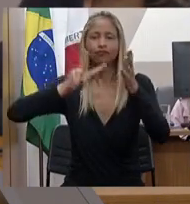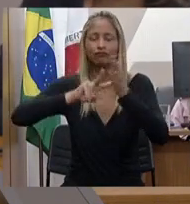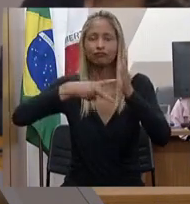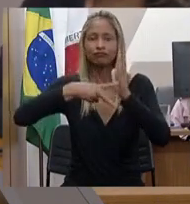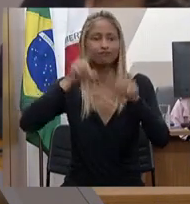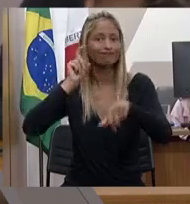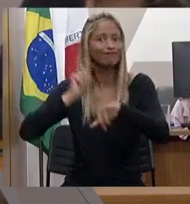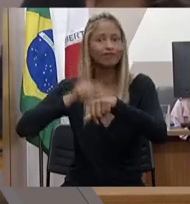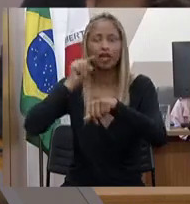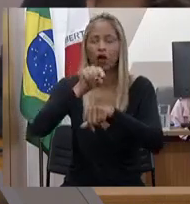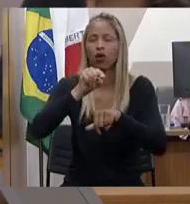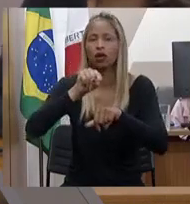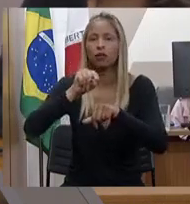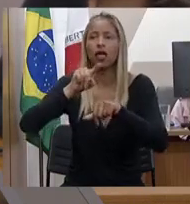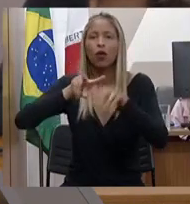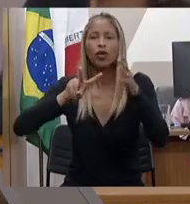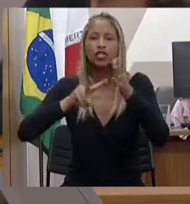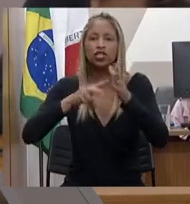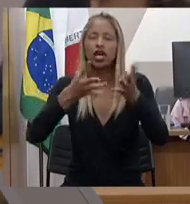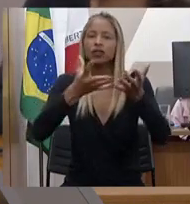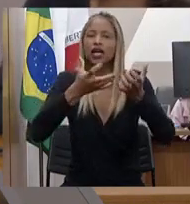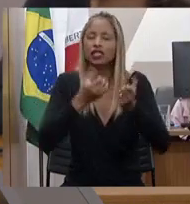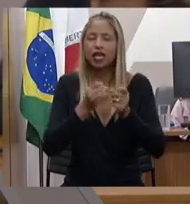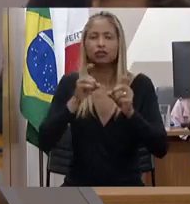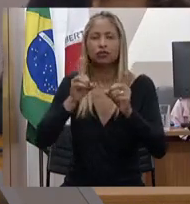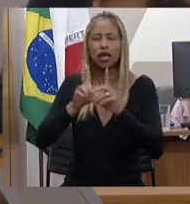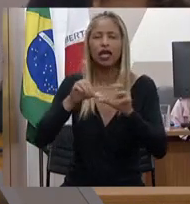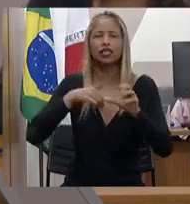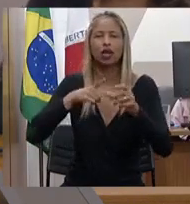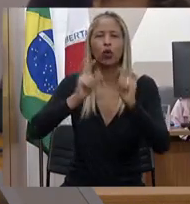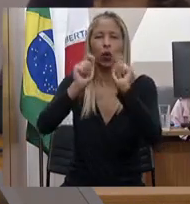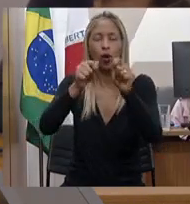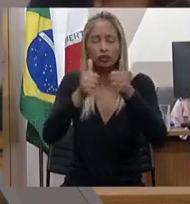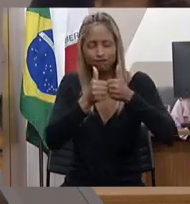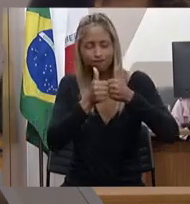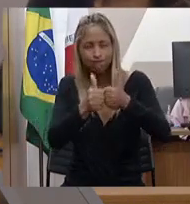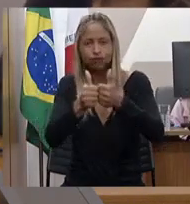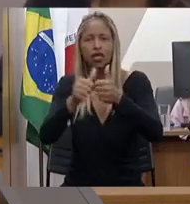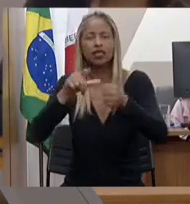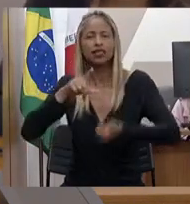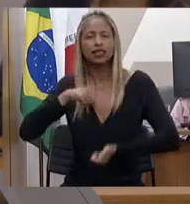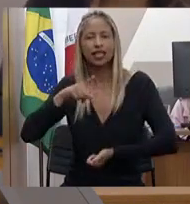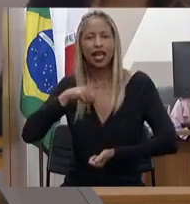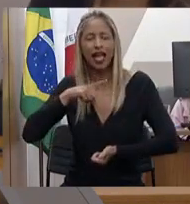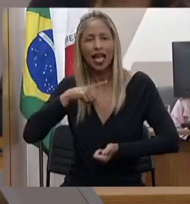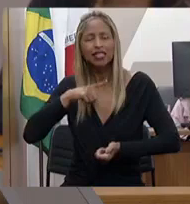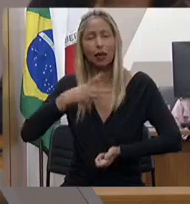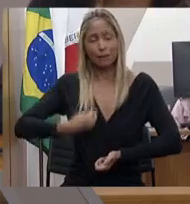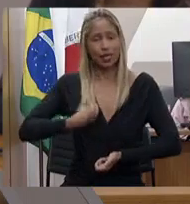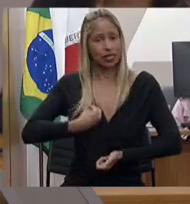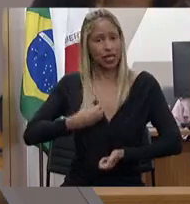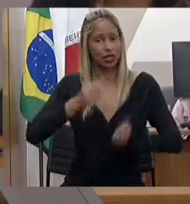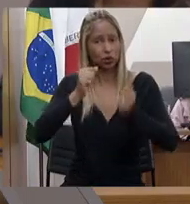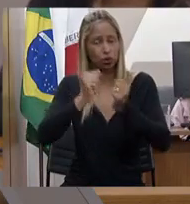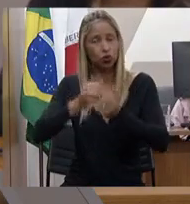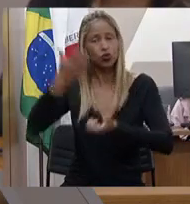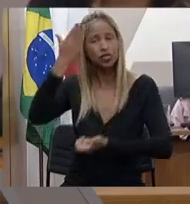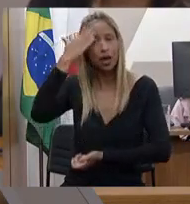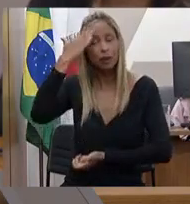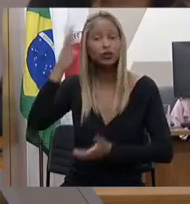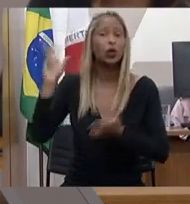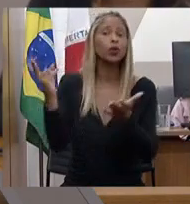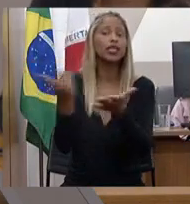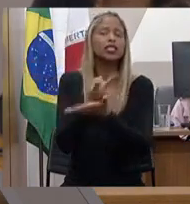que O Sindicatos têm acesso à cático sindicatos possam acompanhar ter presença saber